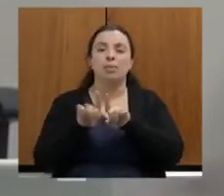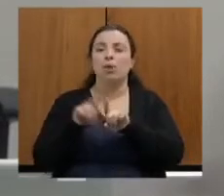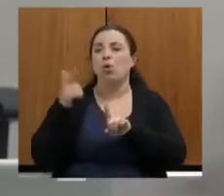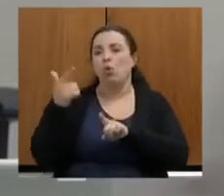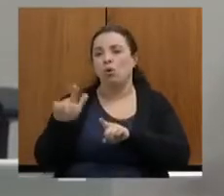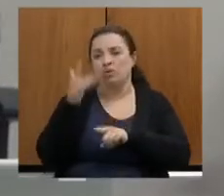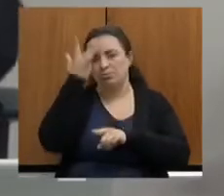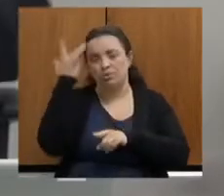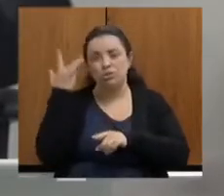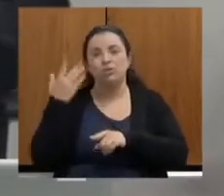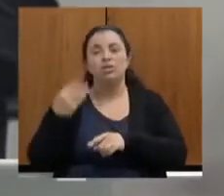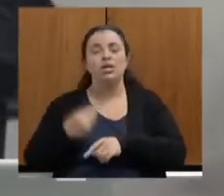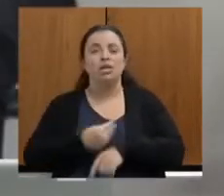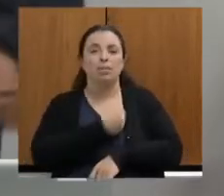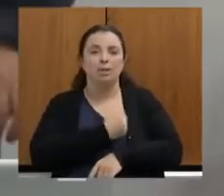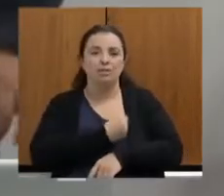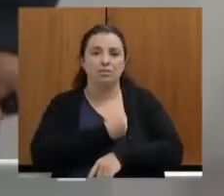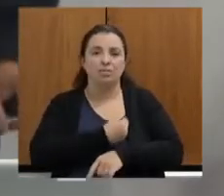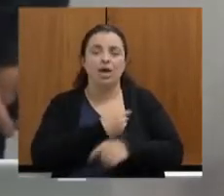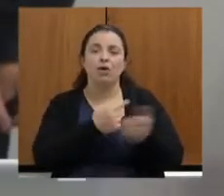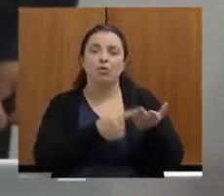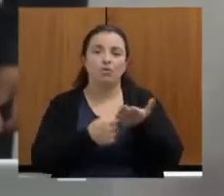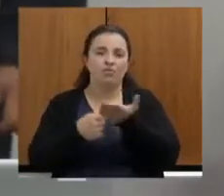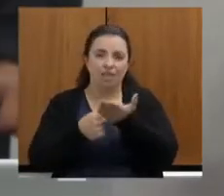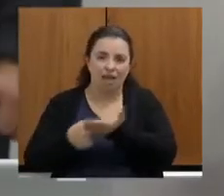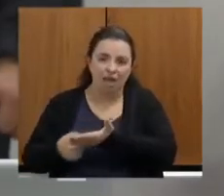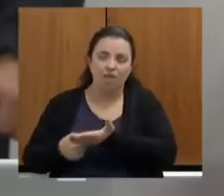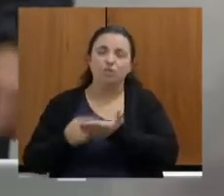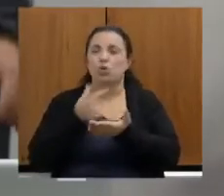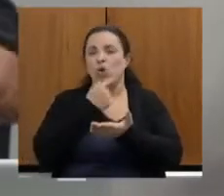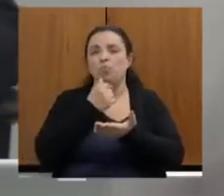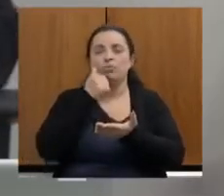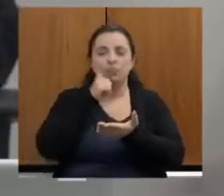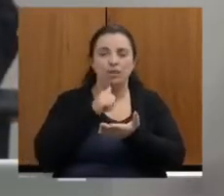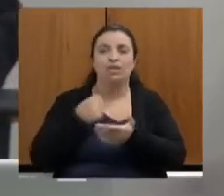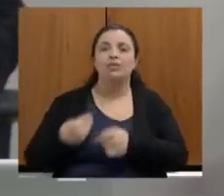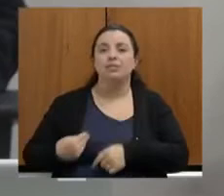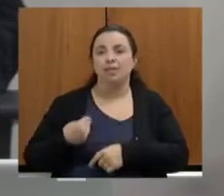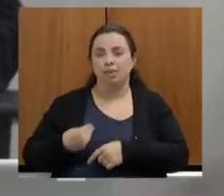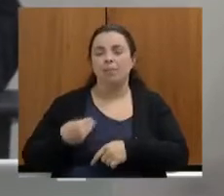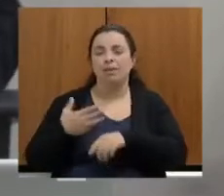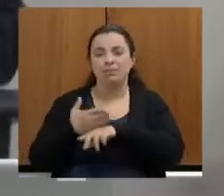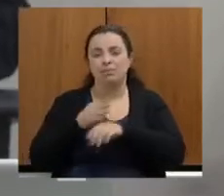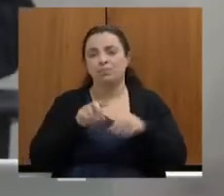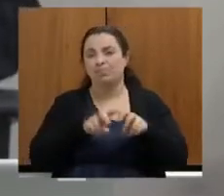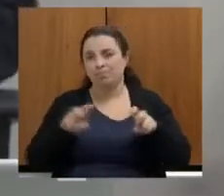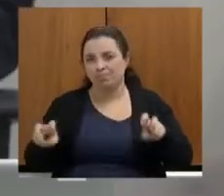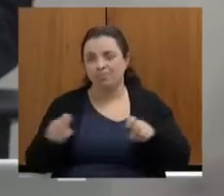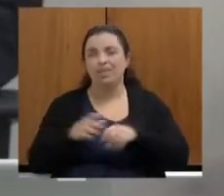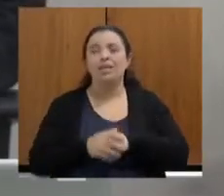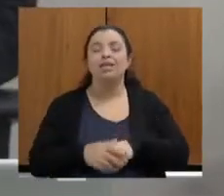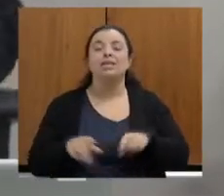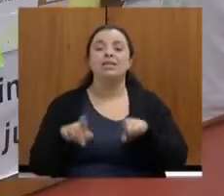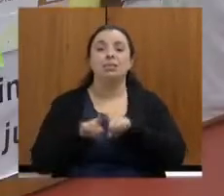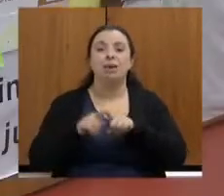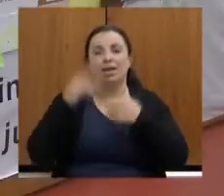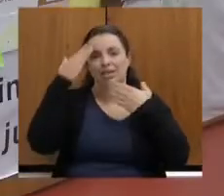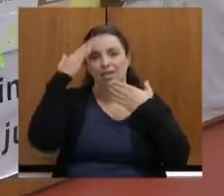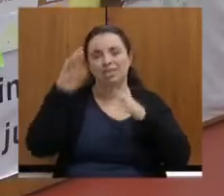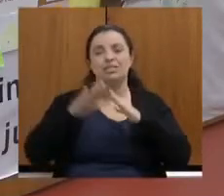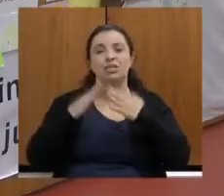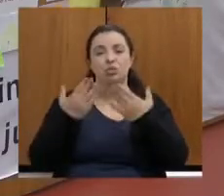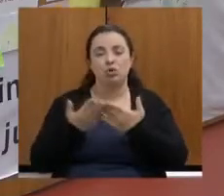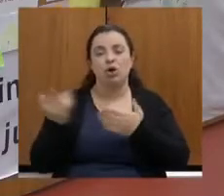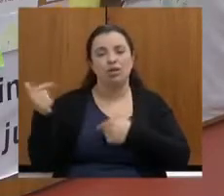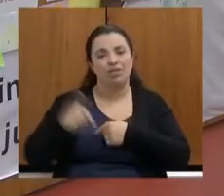colegas aí que participaram convidados né convidados e convidadas que participaram das nossas agradecer a escola que